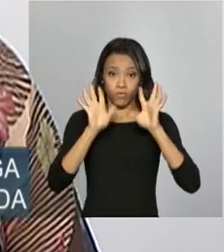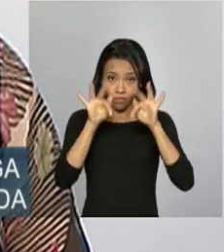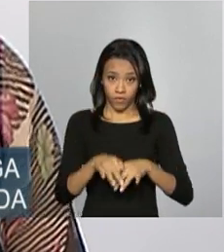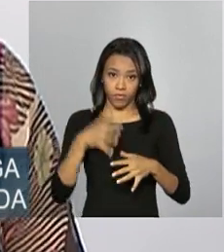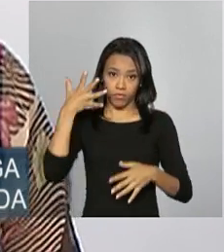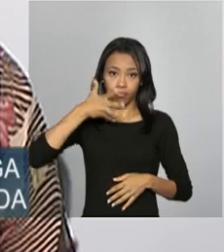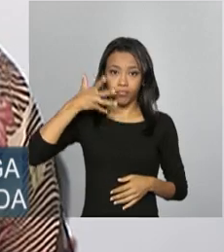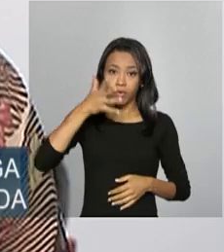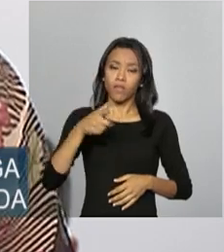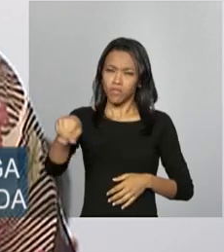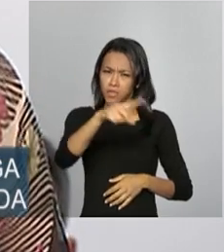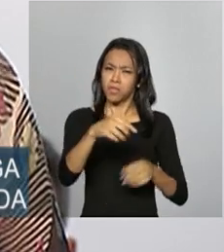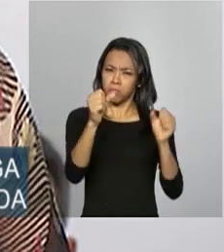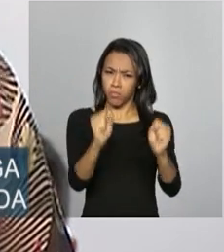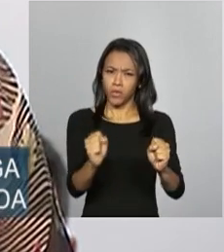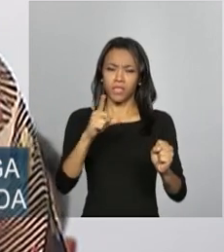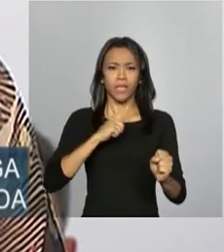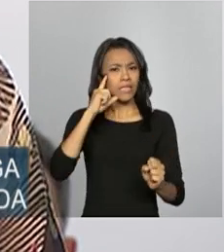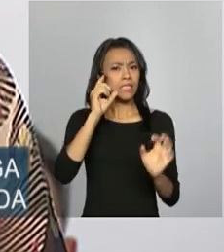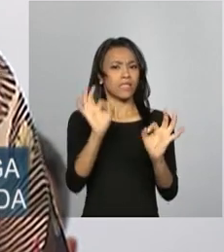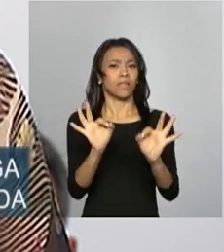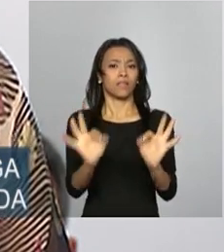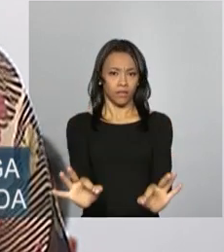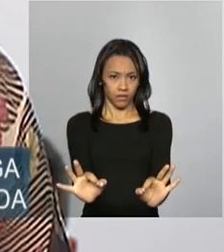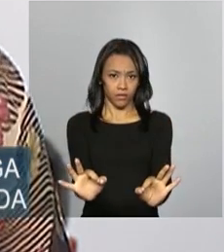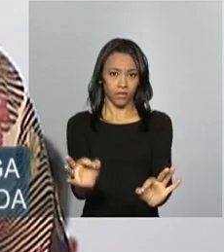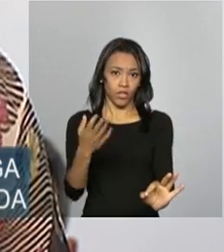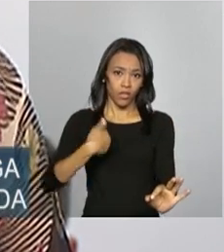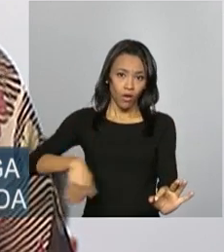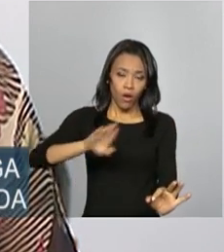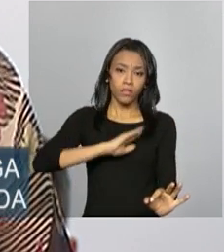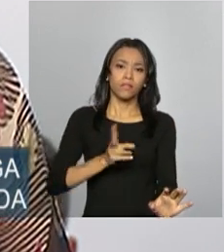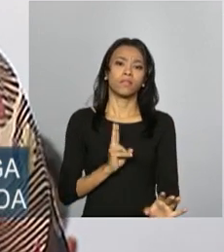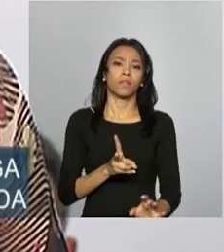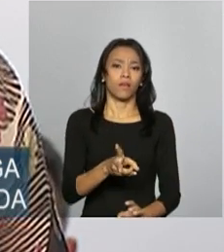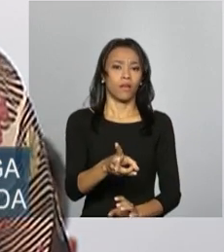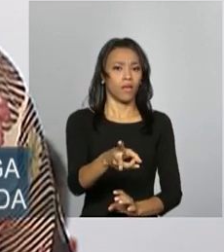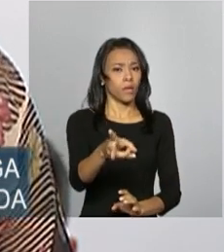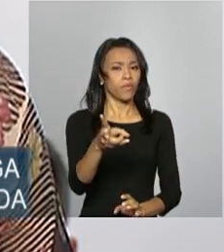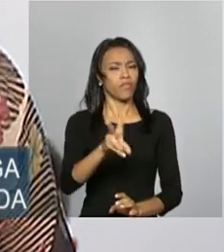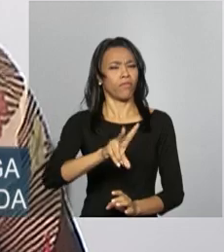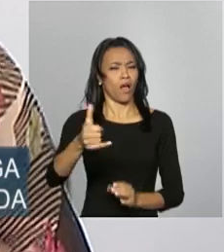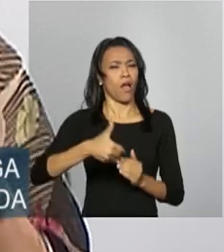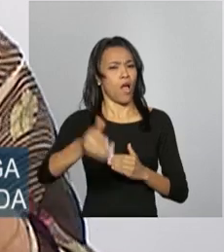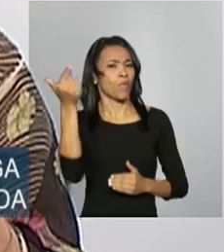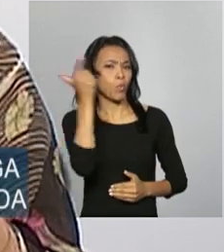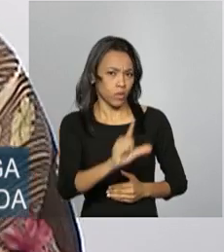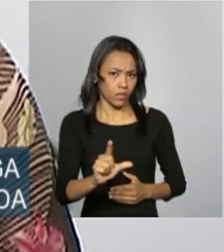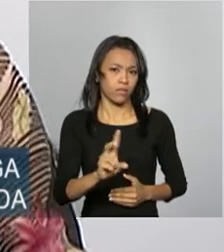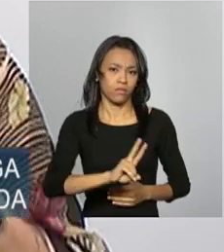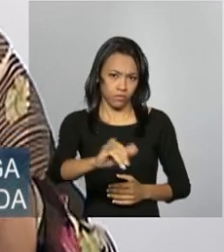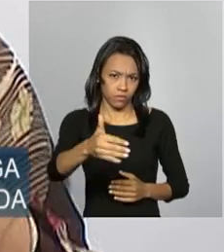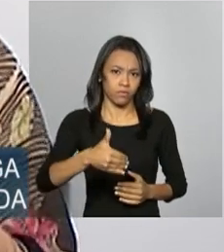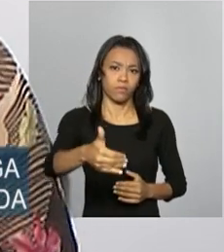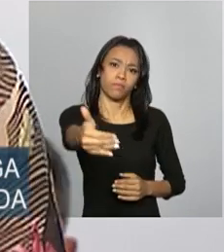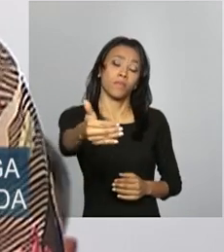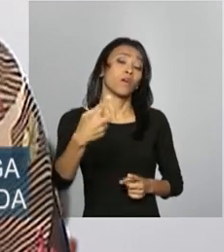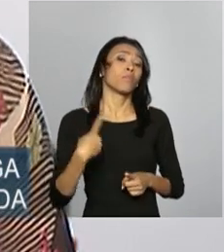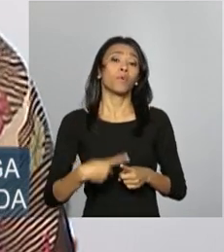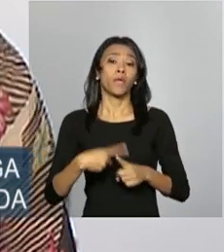pode ter certeza, nós sempre seremos vencedores. Por quê? Porque